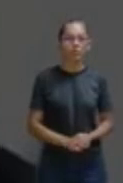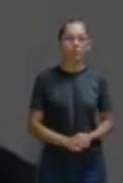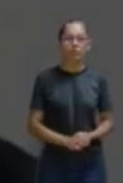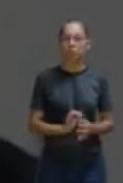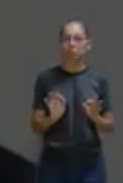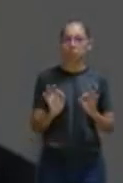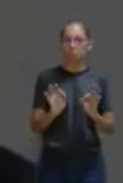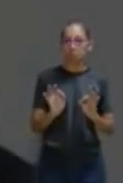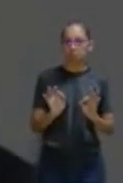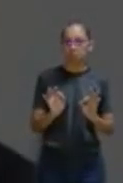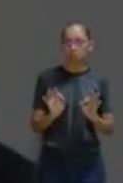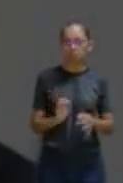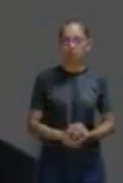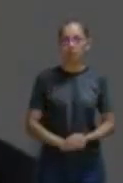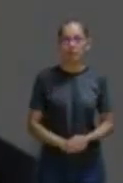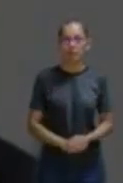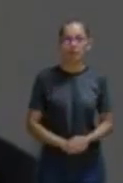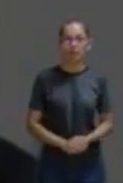Nenhuma?